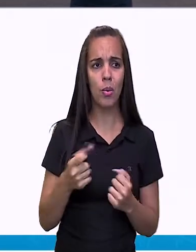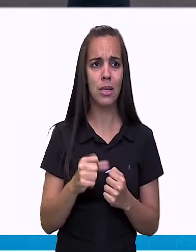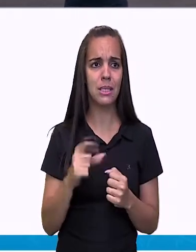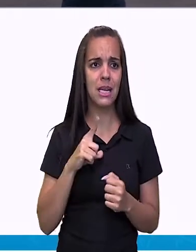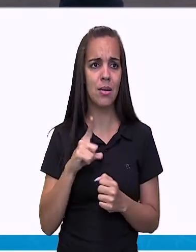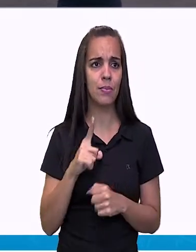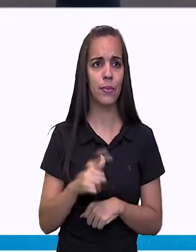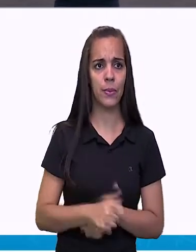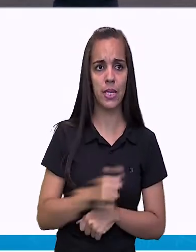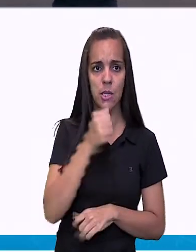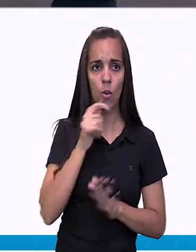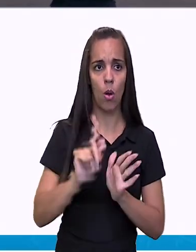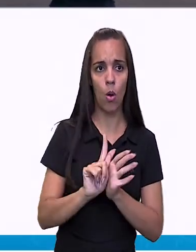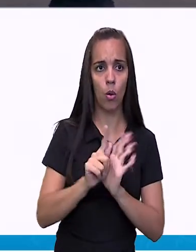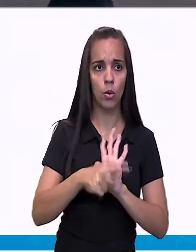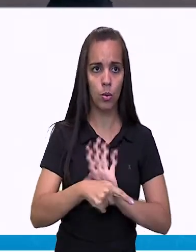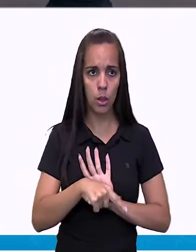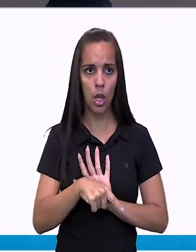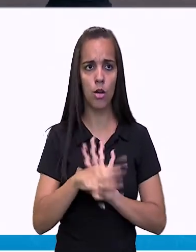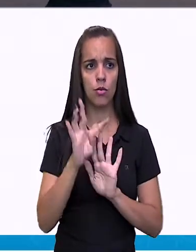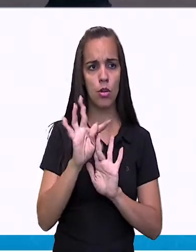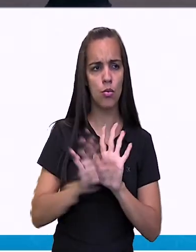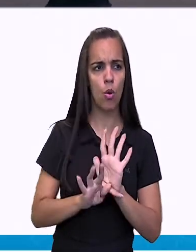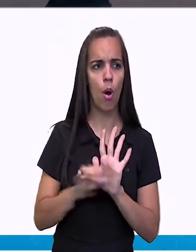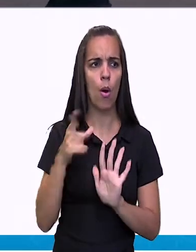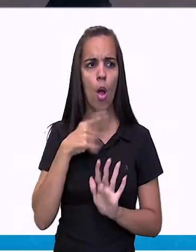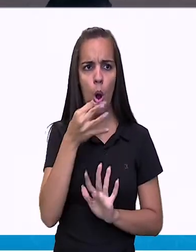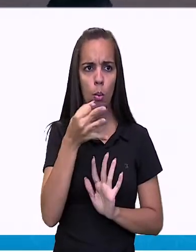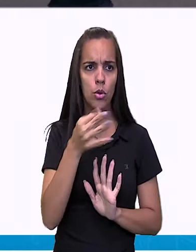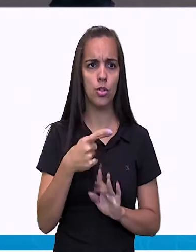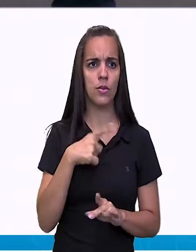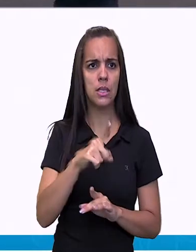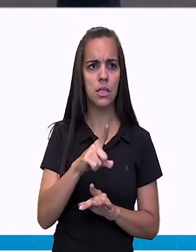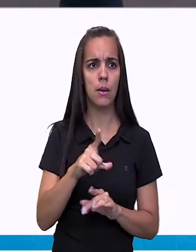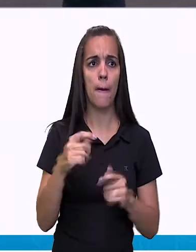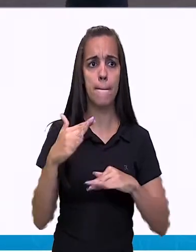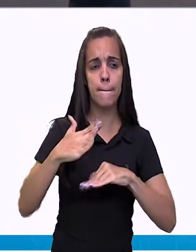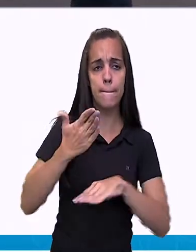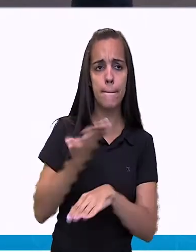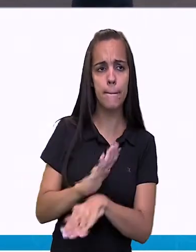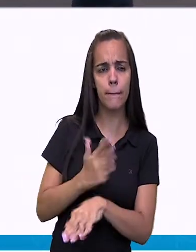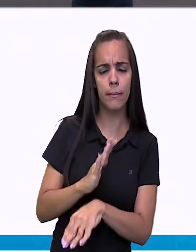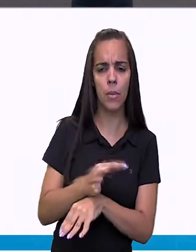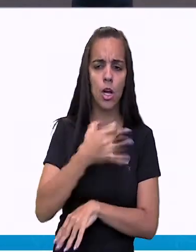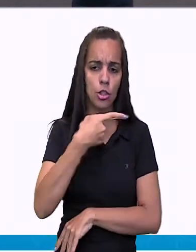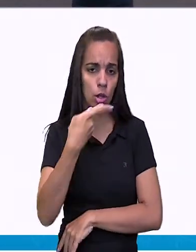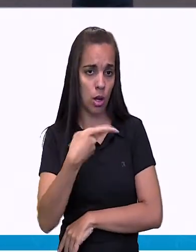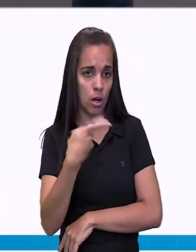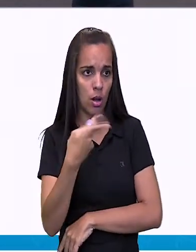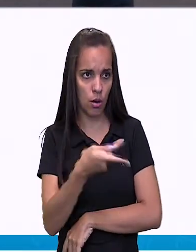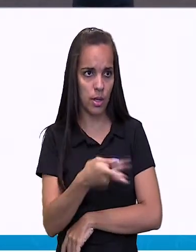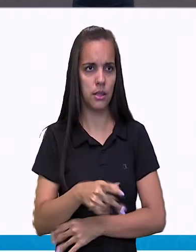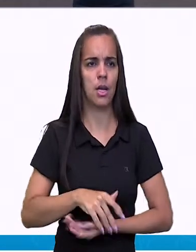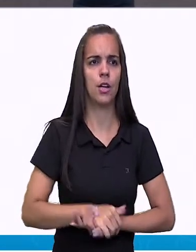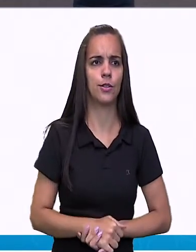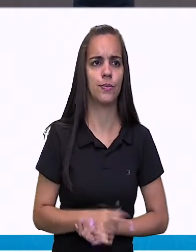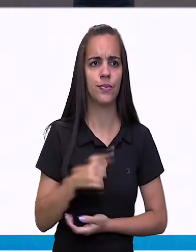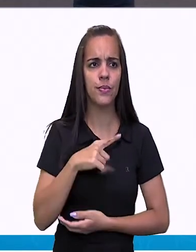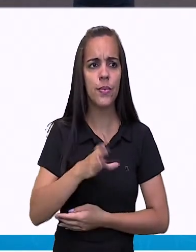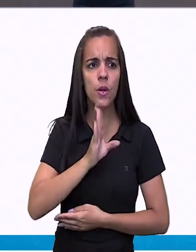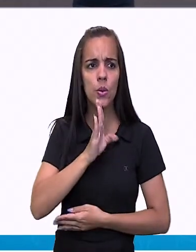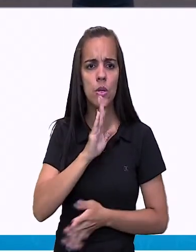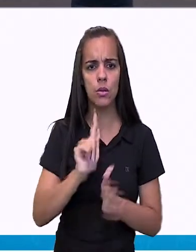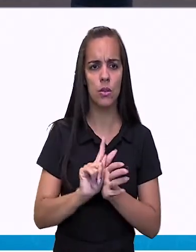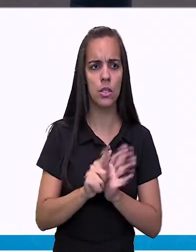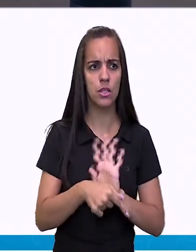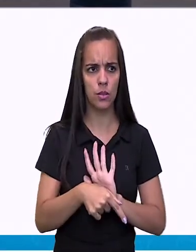se insere nas nossas práticas de oralidade. Isso mesmo. E aí, como que então a gente pode entender?